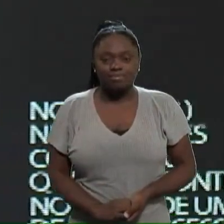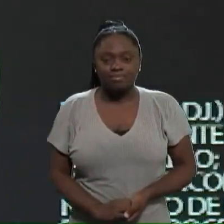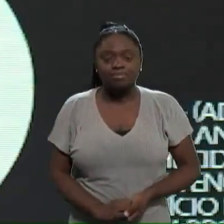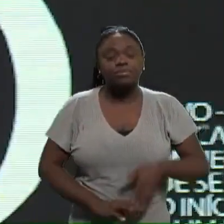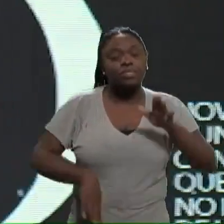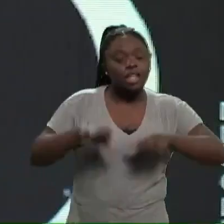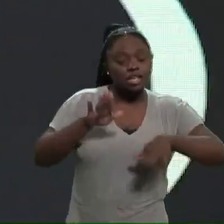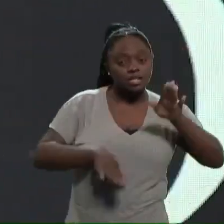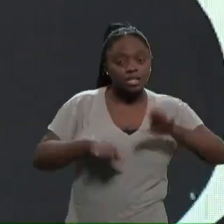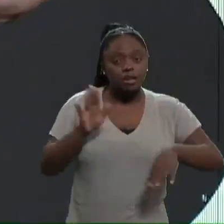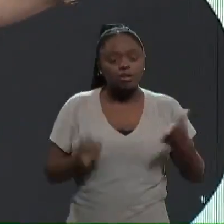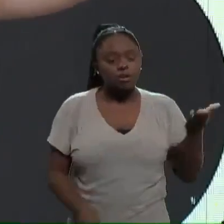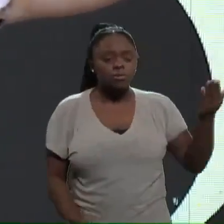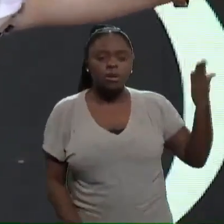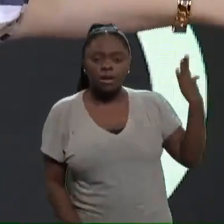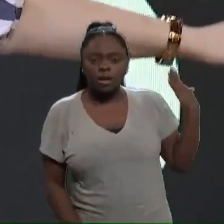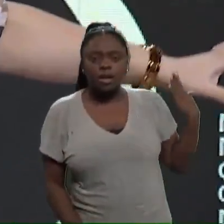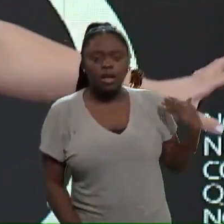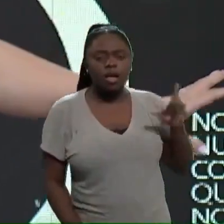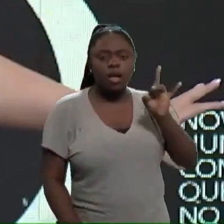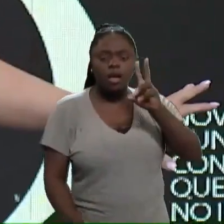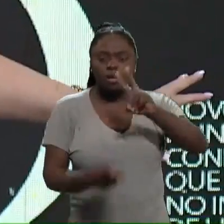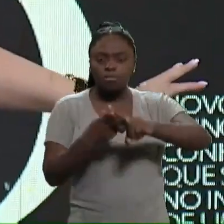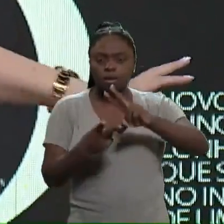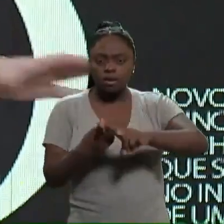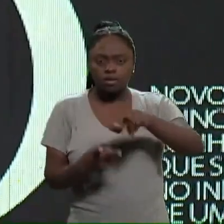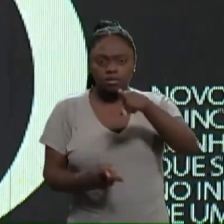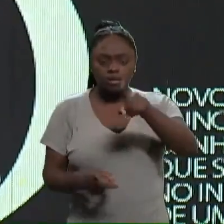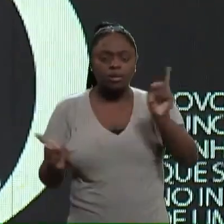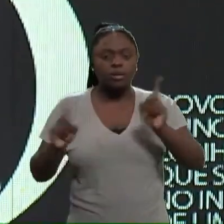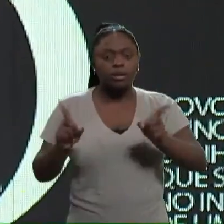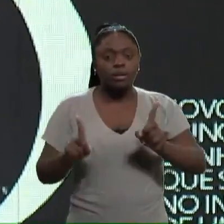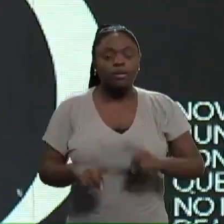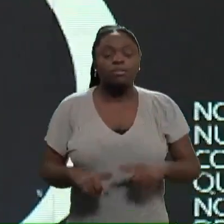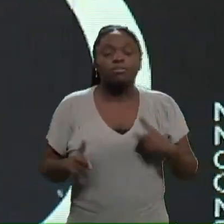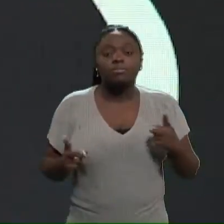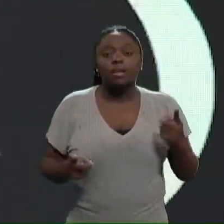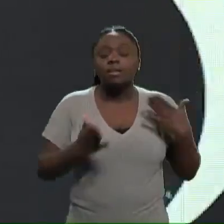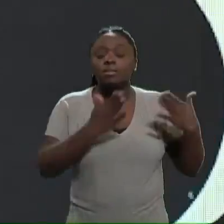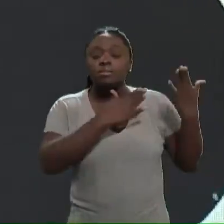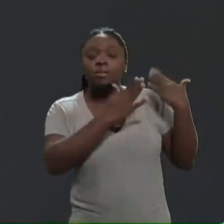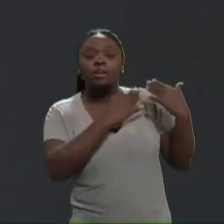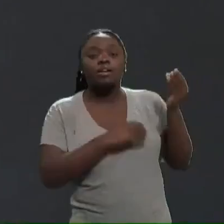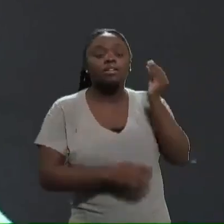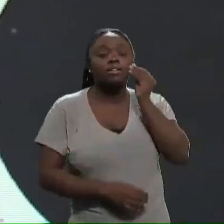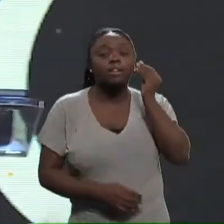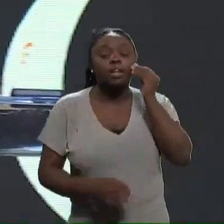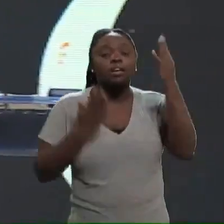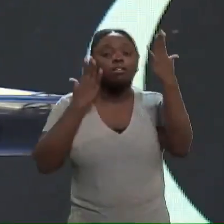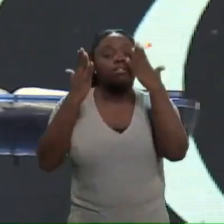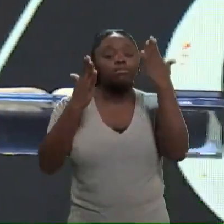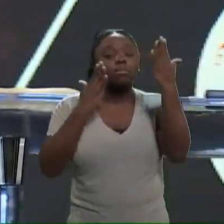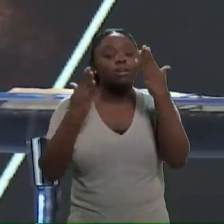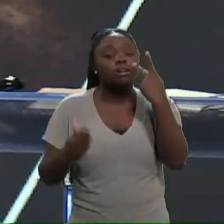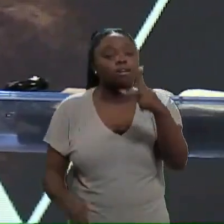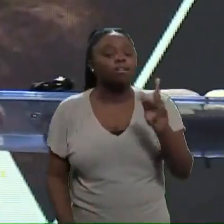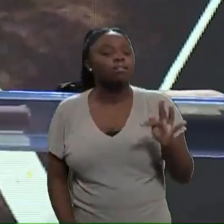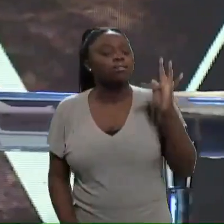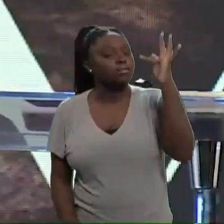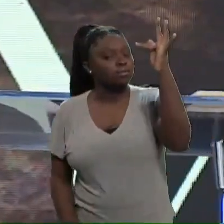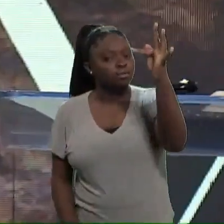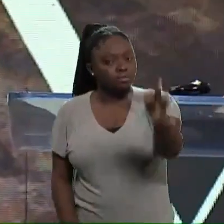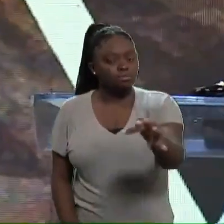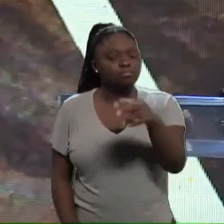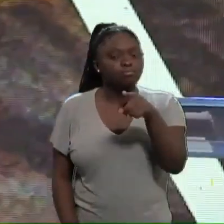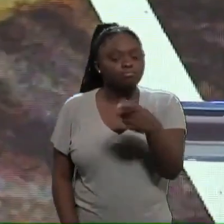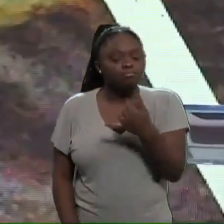Às vezes o passado não somente te prende, mas o passado quer tentar fazer uma comparação sobre o seu futuro para te